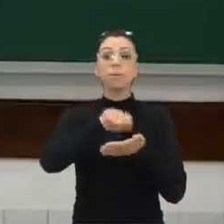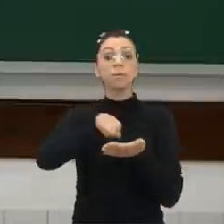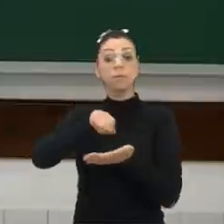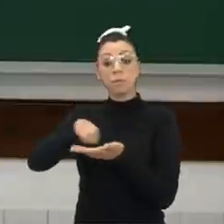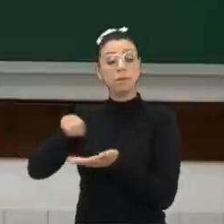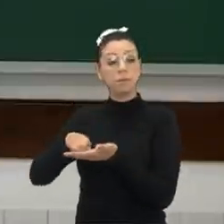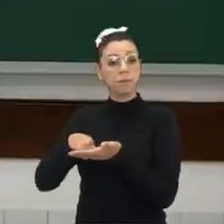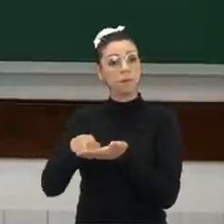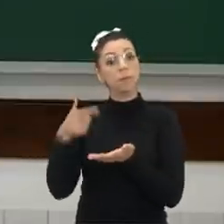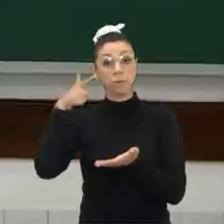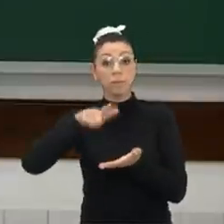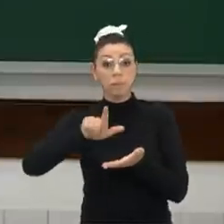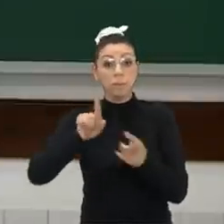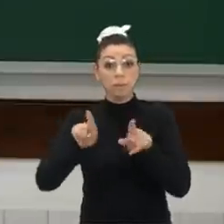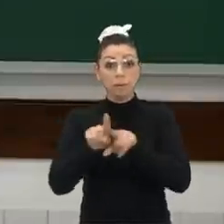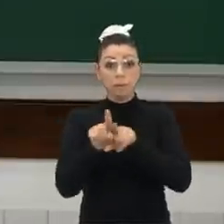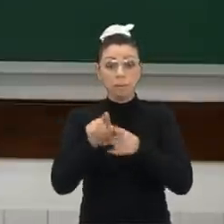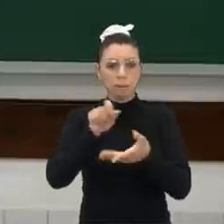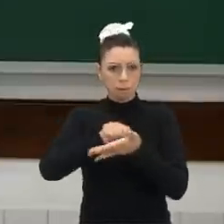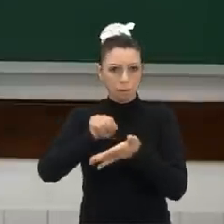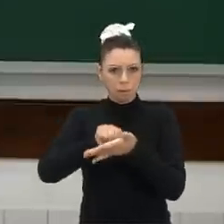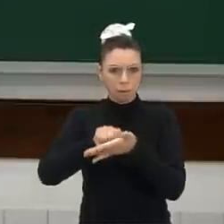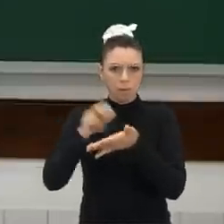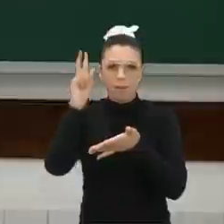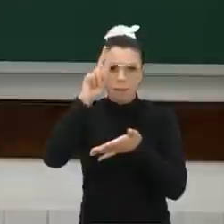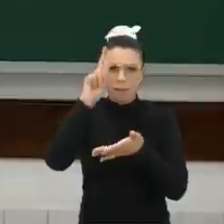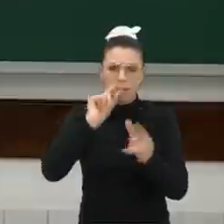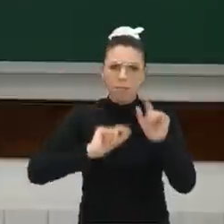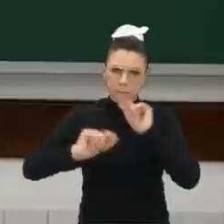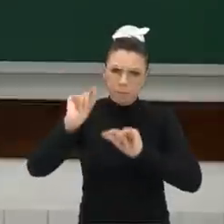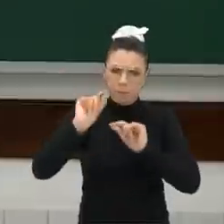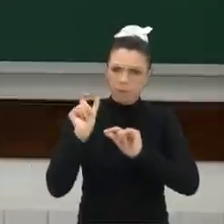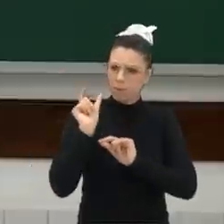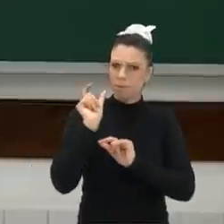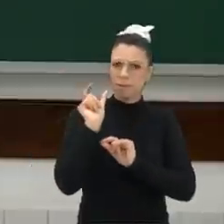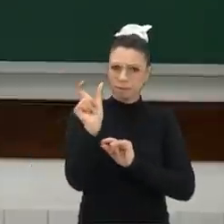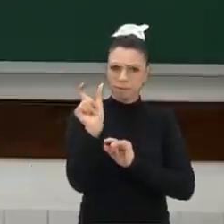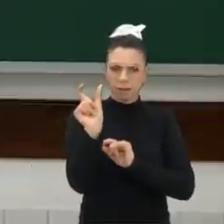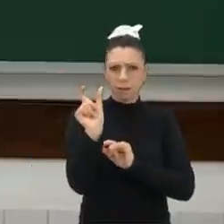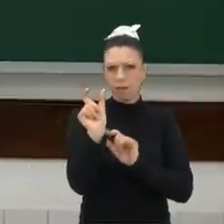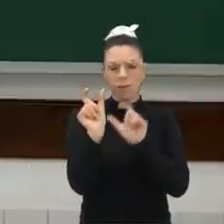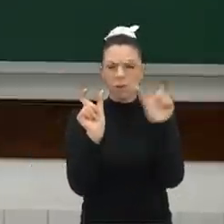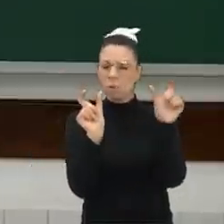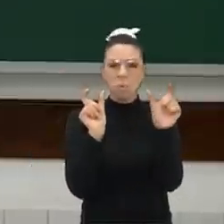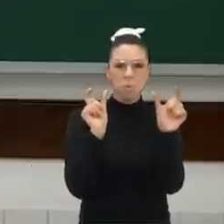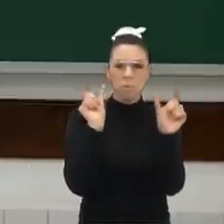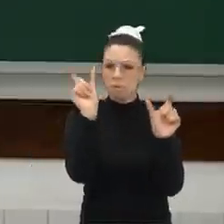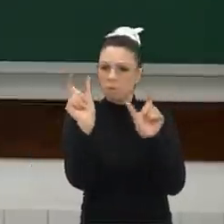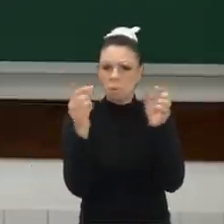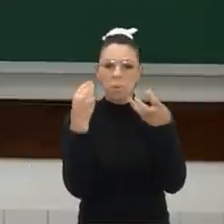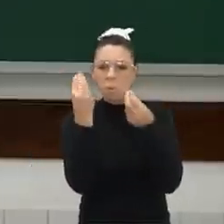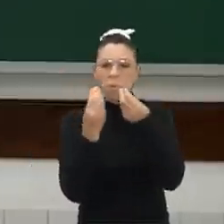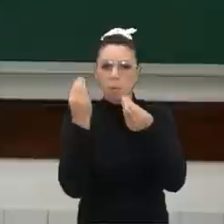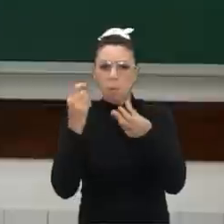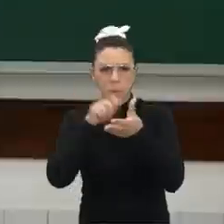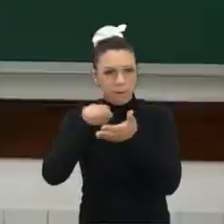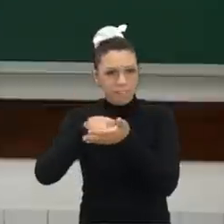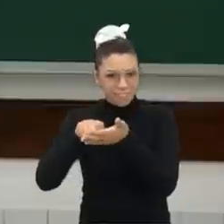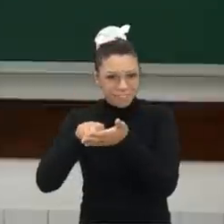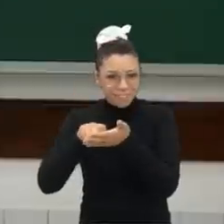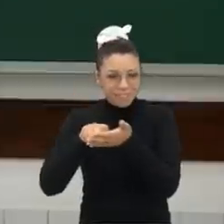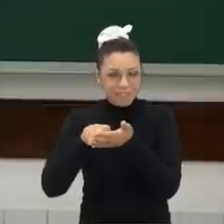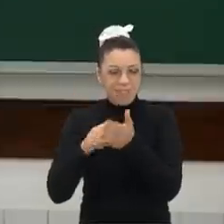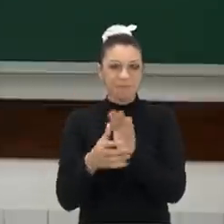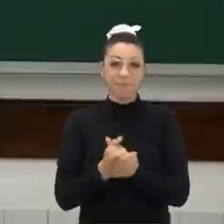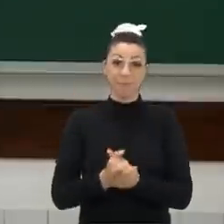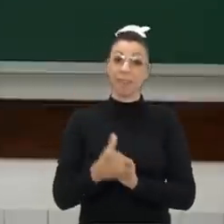conseguiu escrevê-las também? Você lembrou quais eram as letrinhas? Tem uma palavrinha aqui que é muito parecida com a